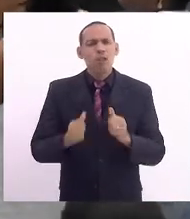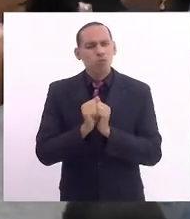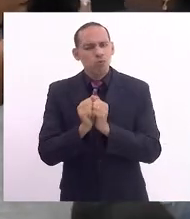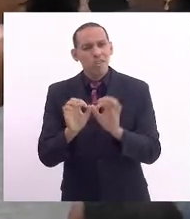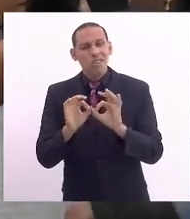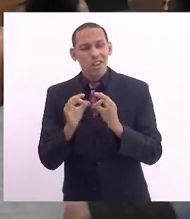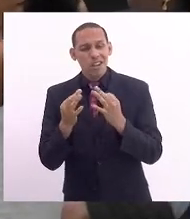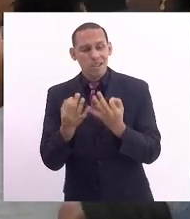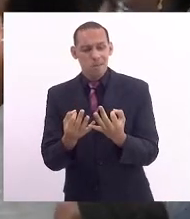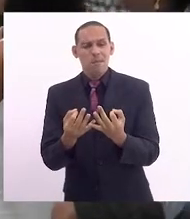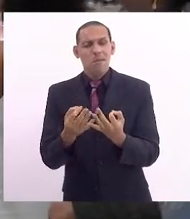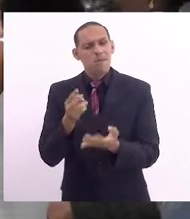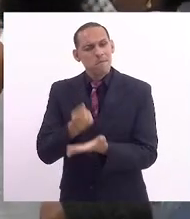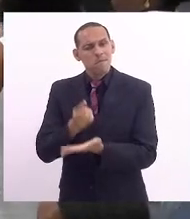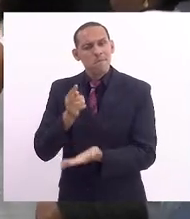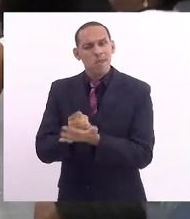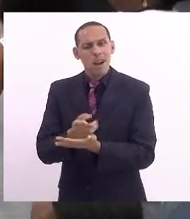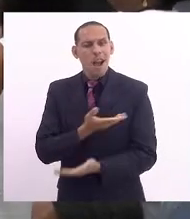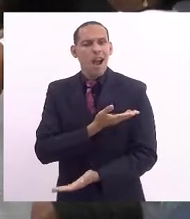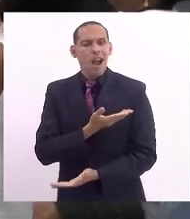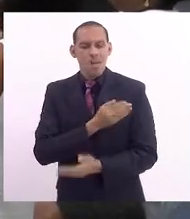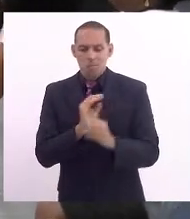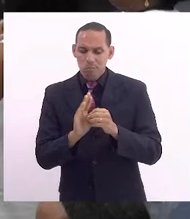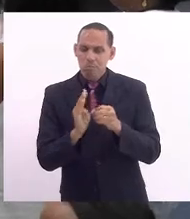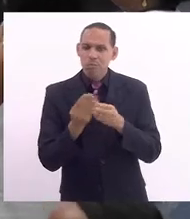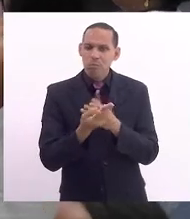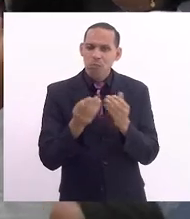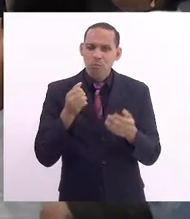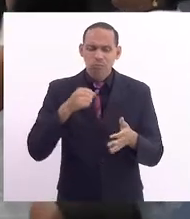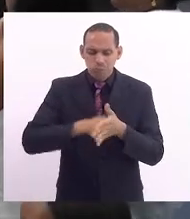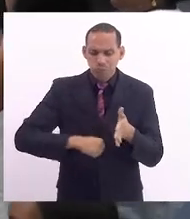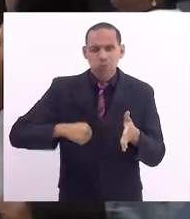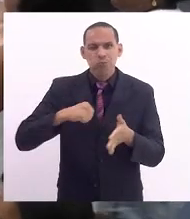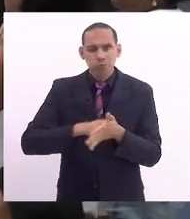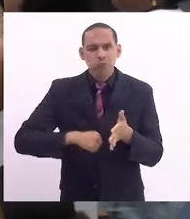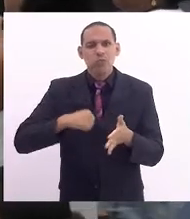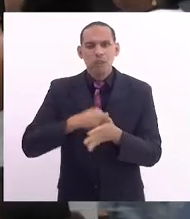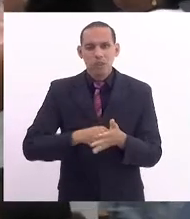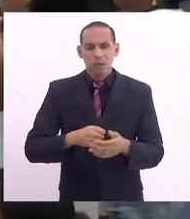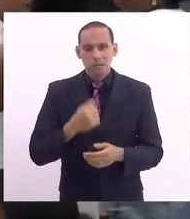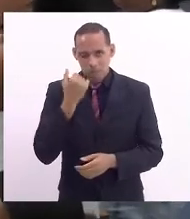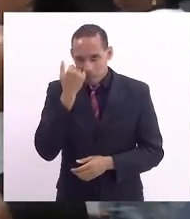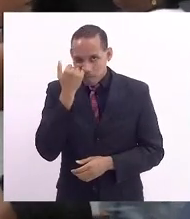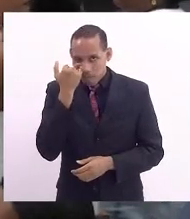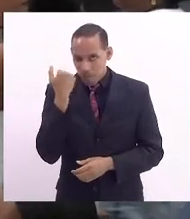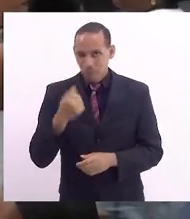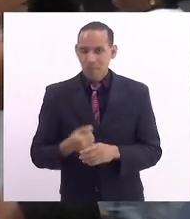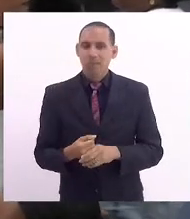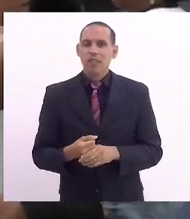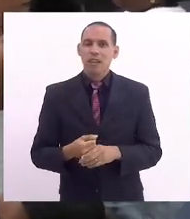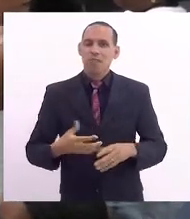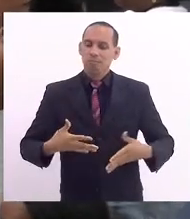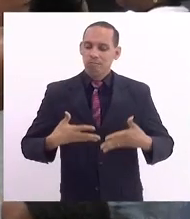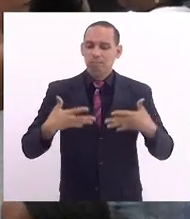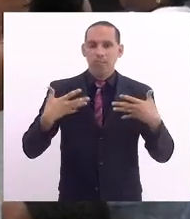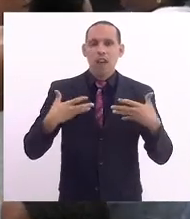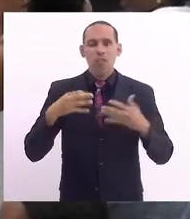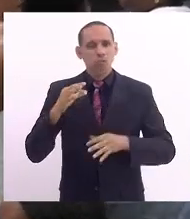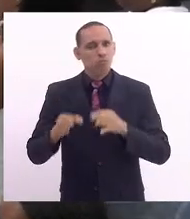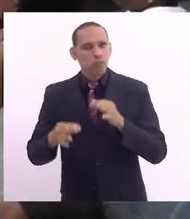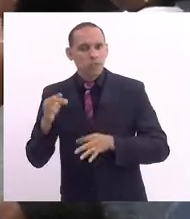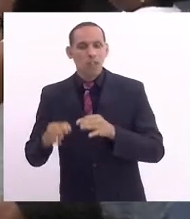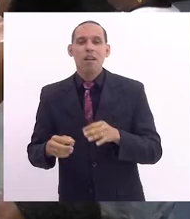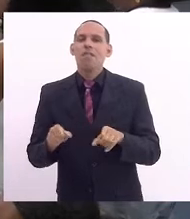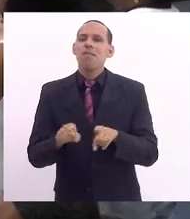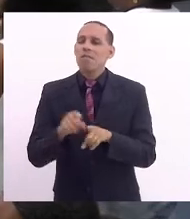com seus amigos do bairro, lutando por justiça por Jorginho, lutando por dignidade humana, também